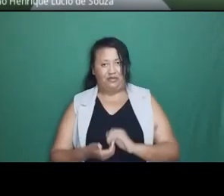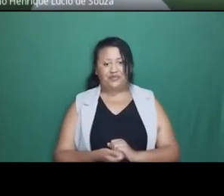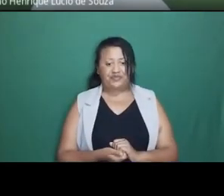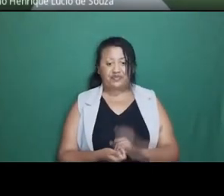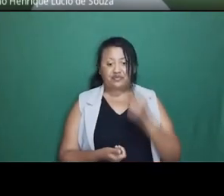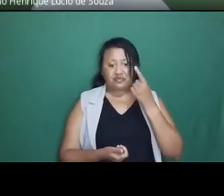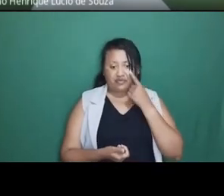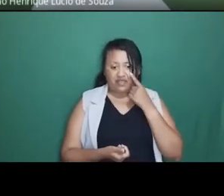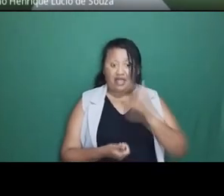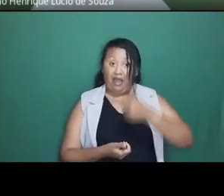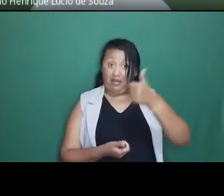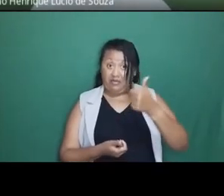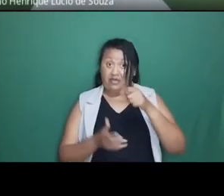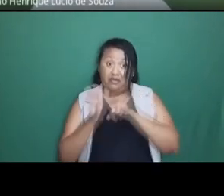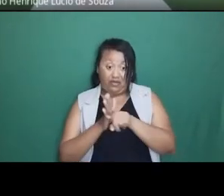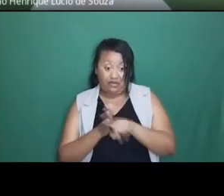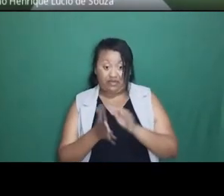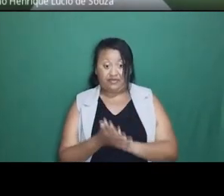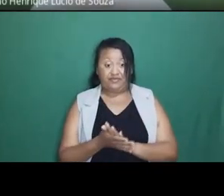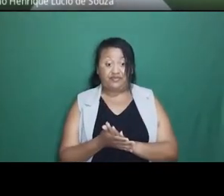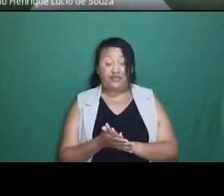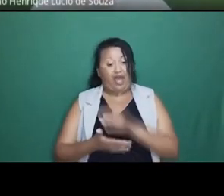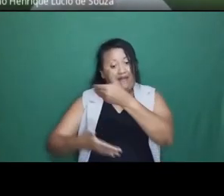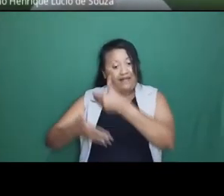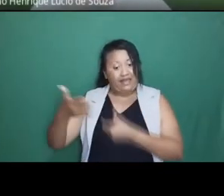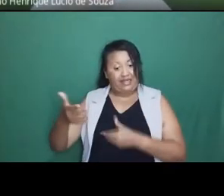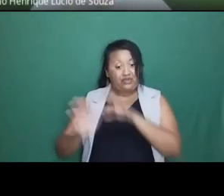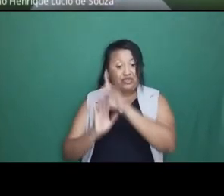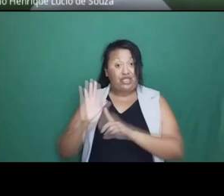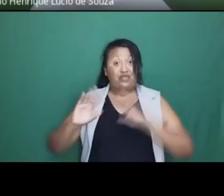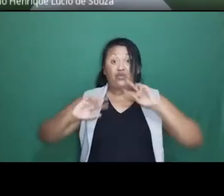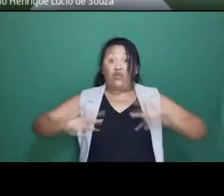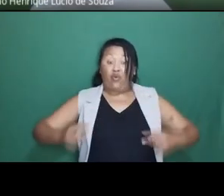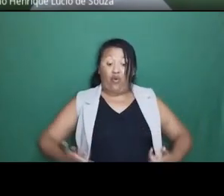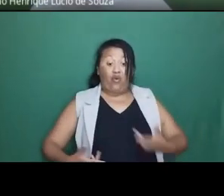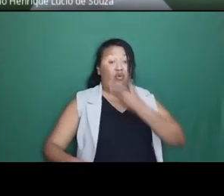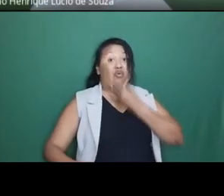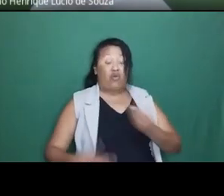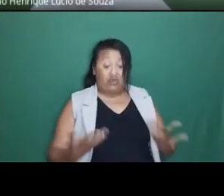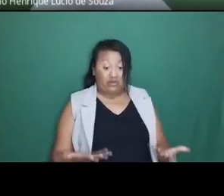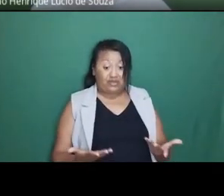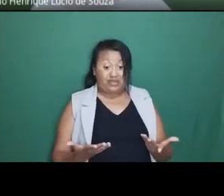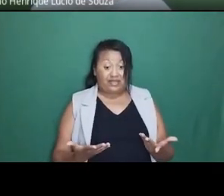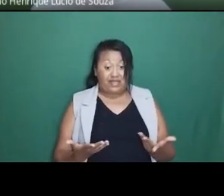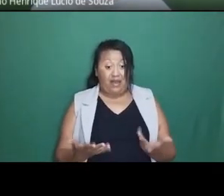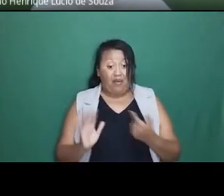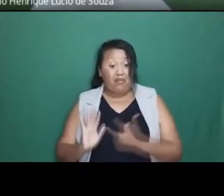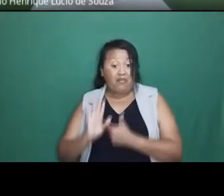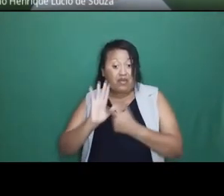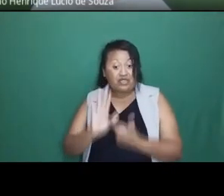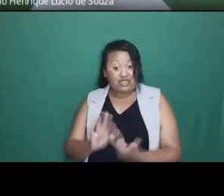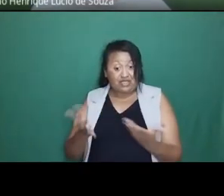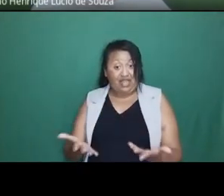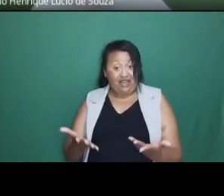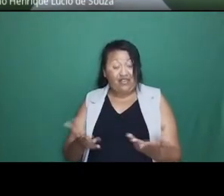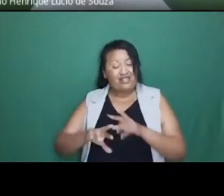Veja a primeira sentença a Declaração dos Direitos do Homem e do Cidadão proclamava vários princípios dos